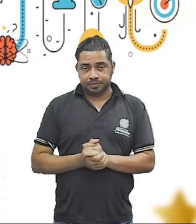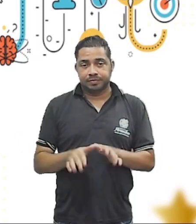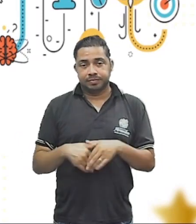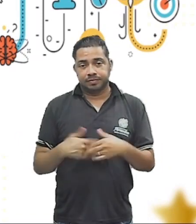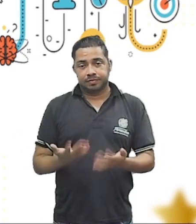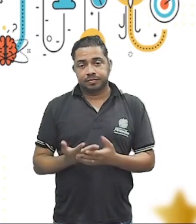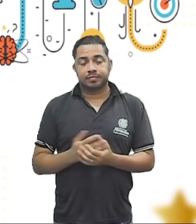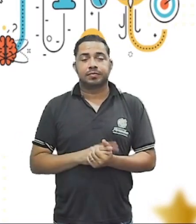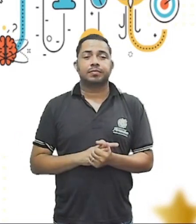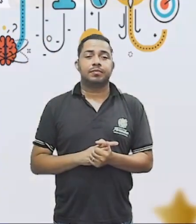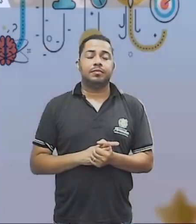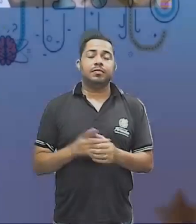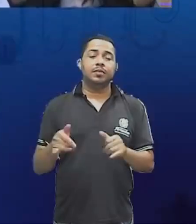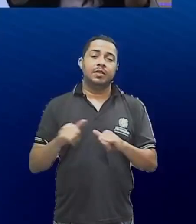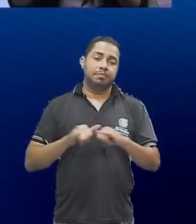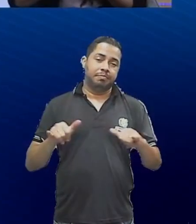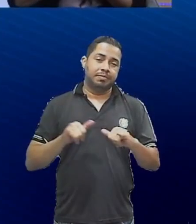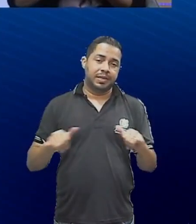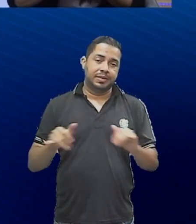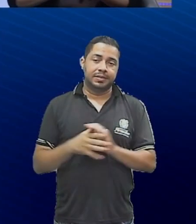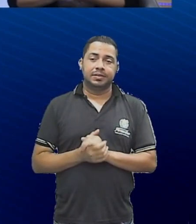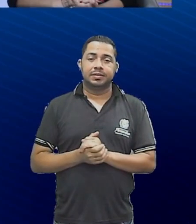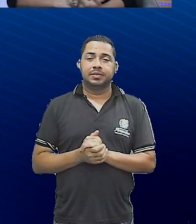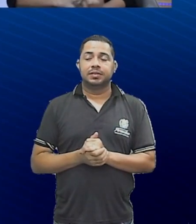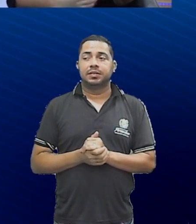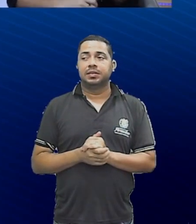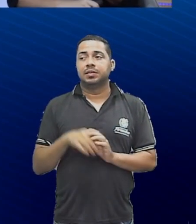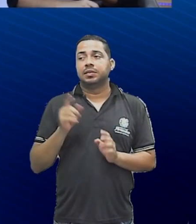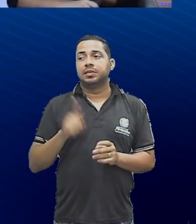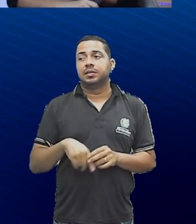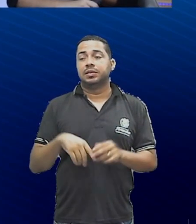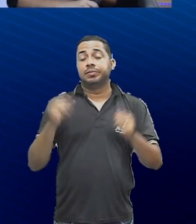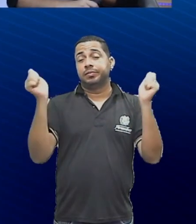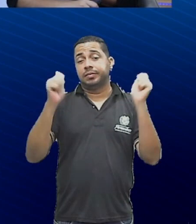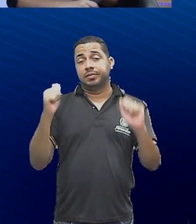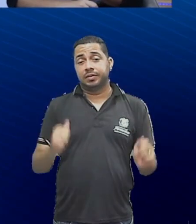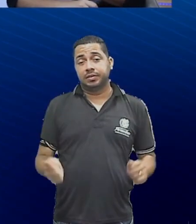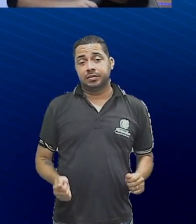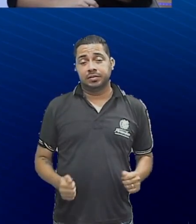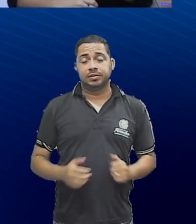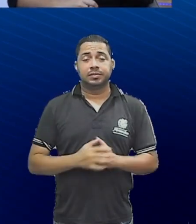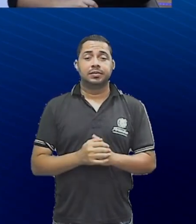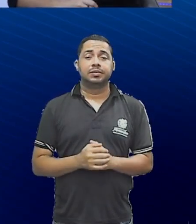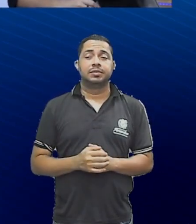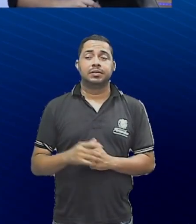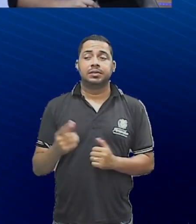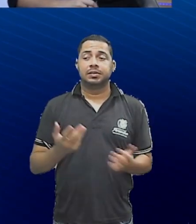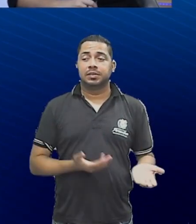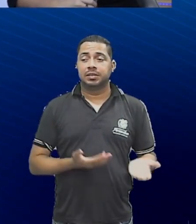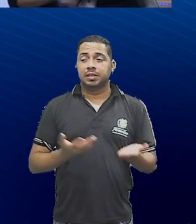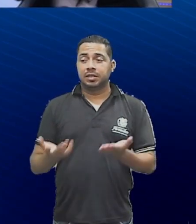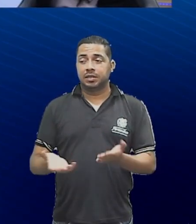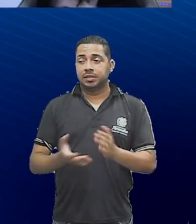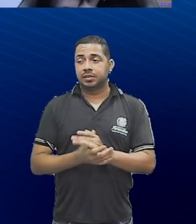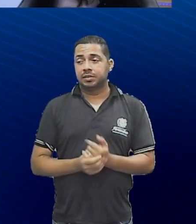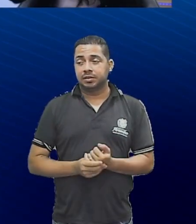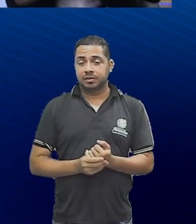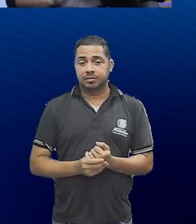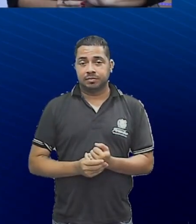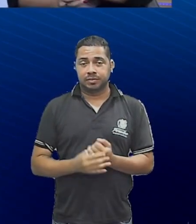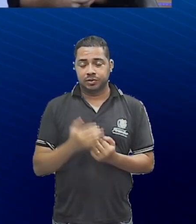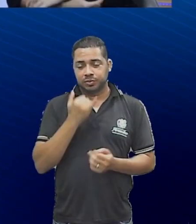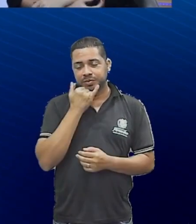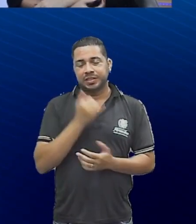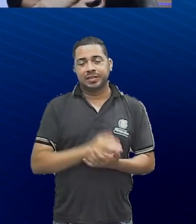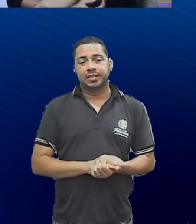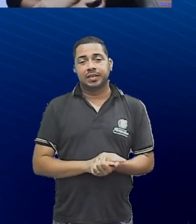Então, marketing, como podemos ver, é uma arte, né, que traz, é